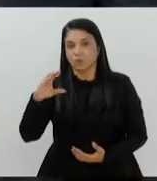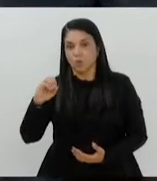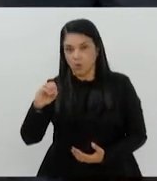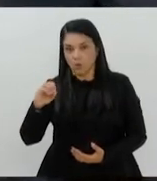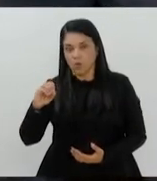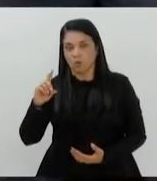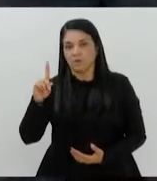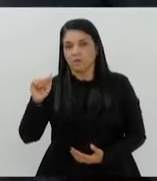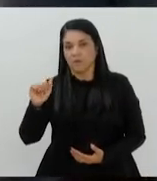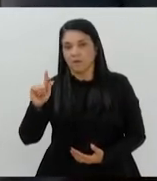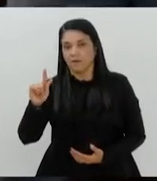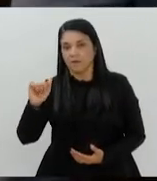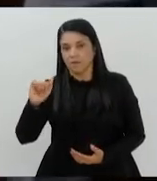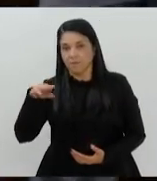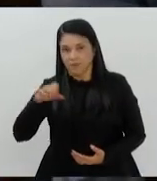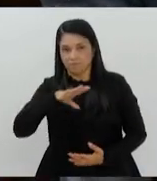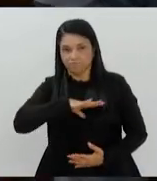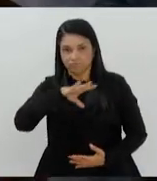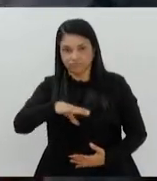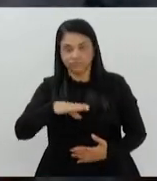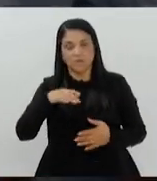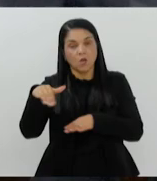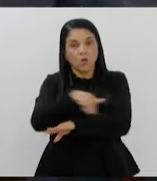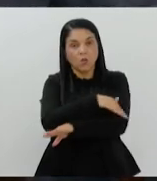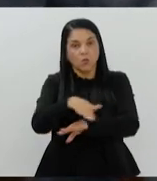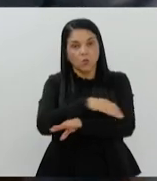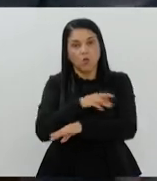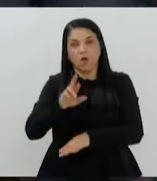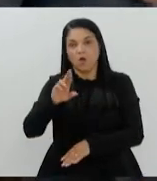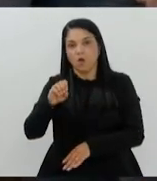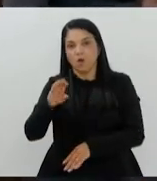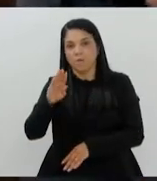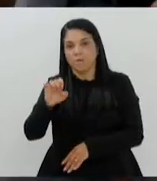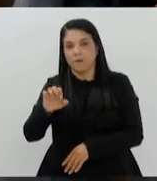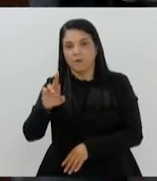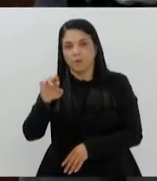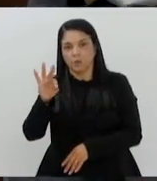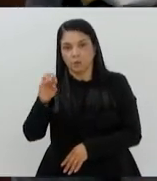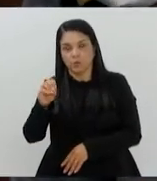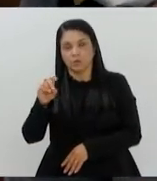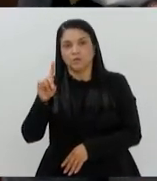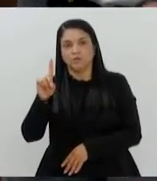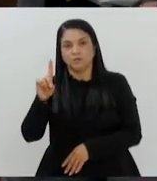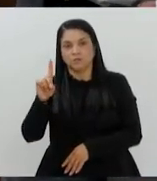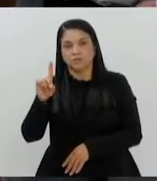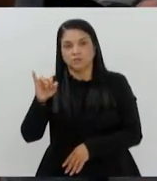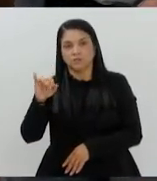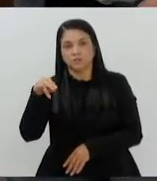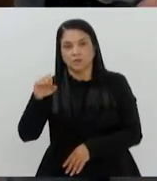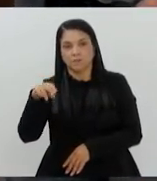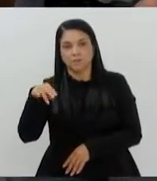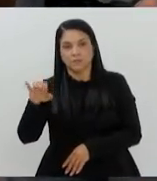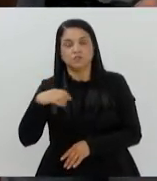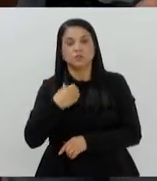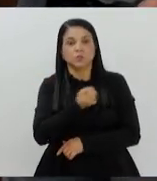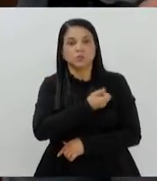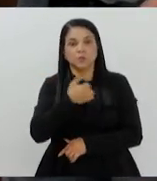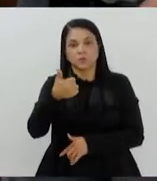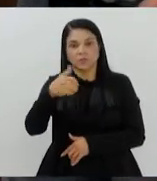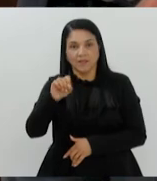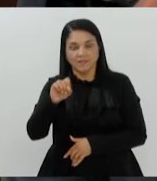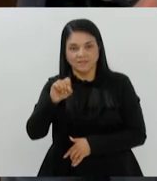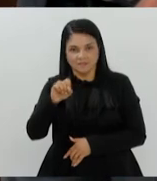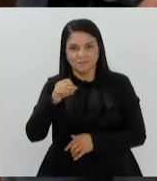Januário, localizado na Avenida Roberto Dinamite, número 10, no bairro Vasco da Gama, na cidade do Rio de